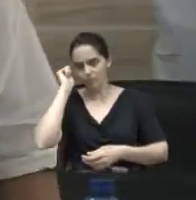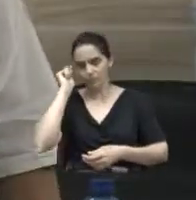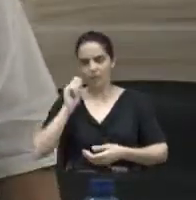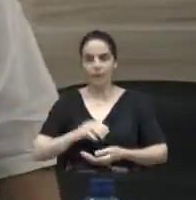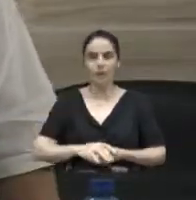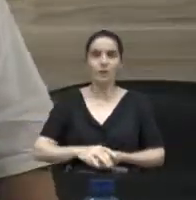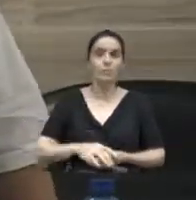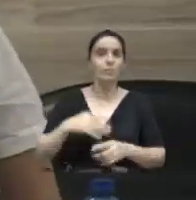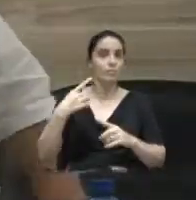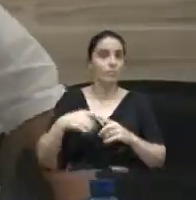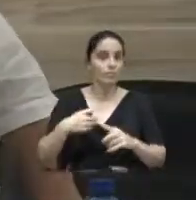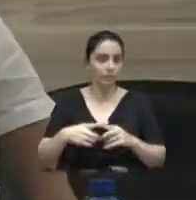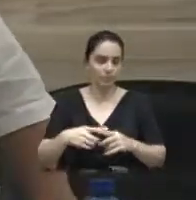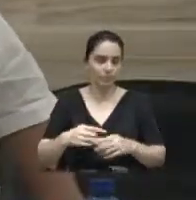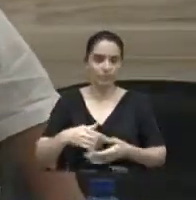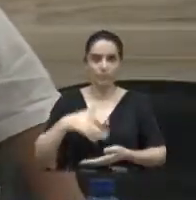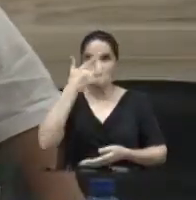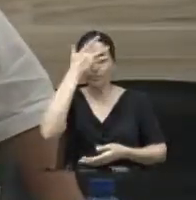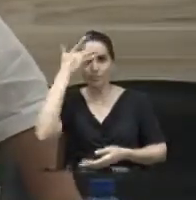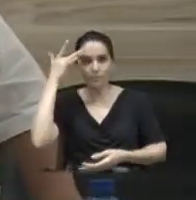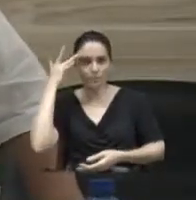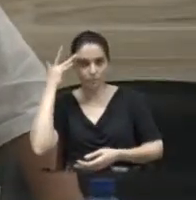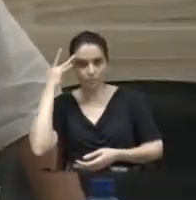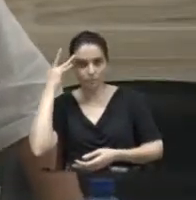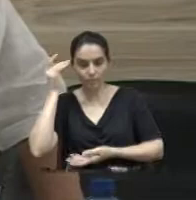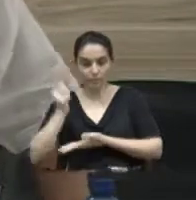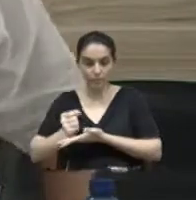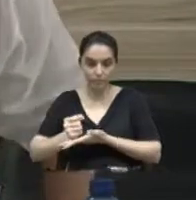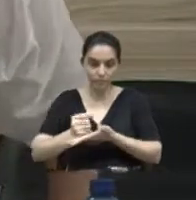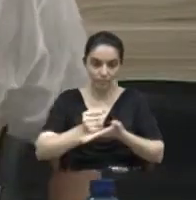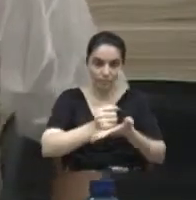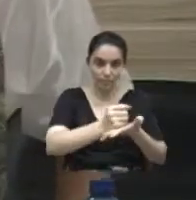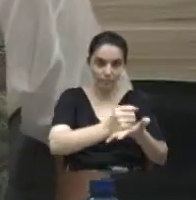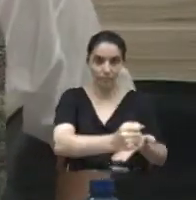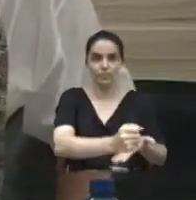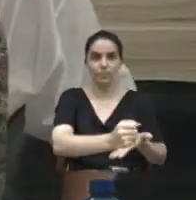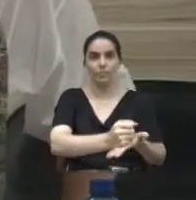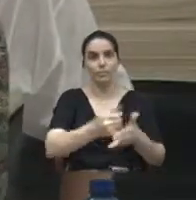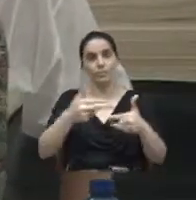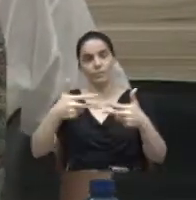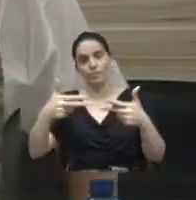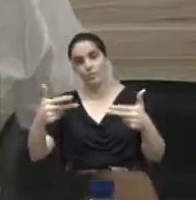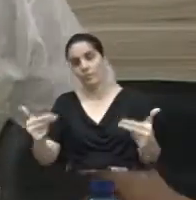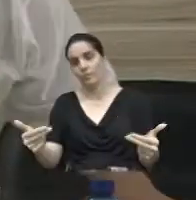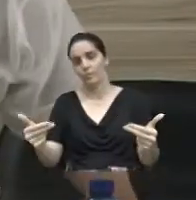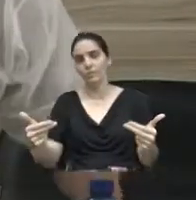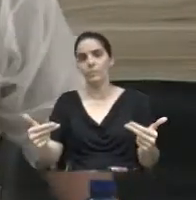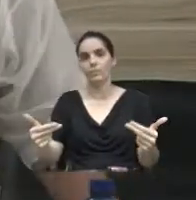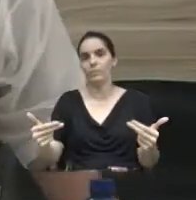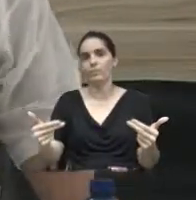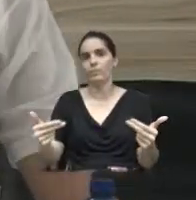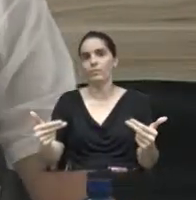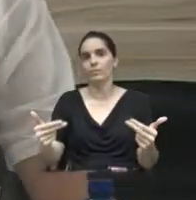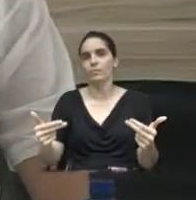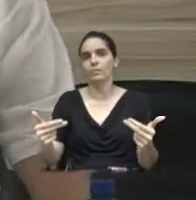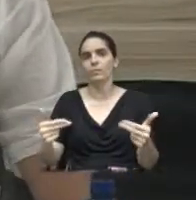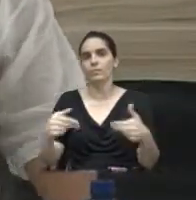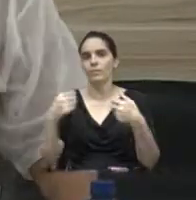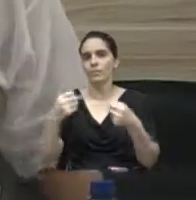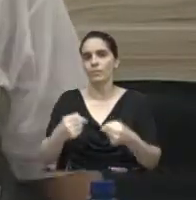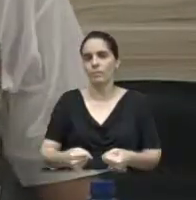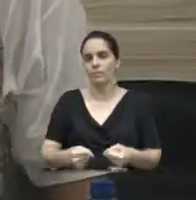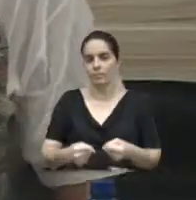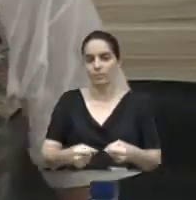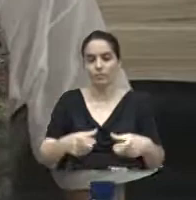levar até esses locais os materiais que são autorizados a se colocar nos